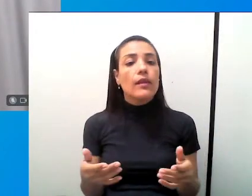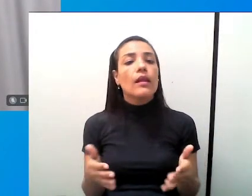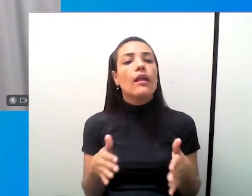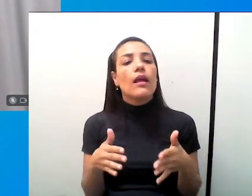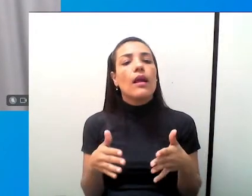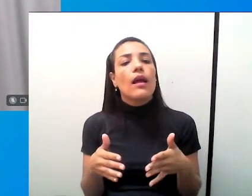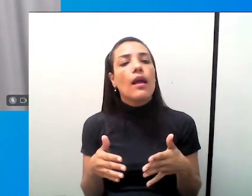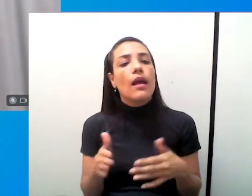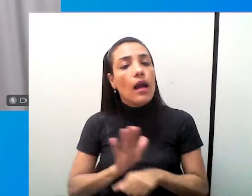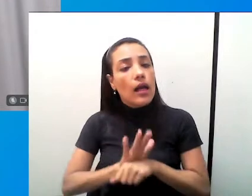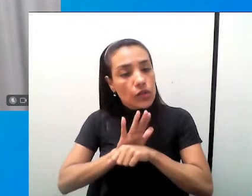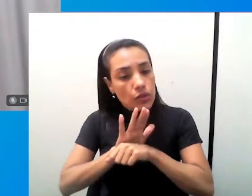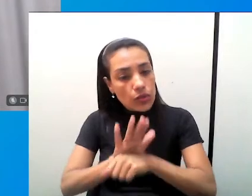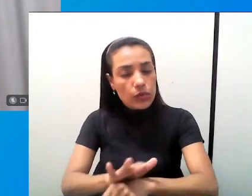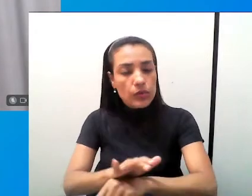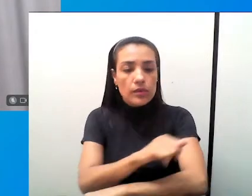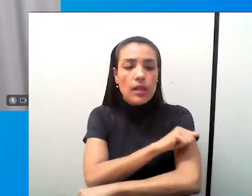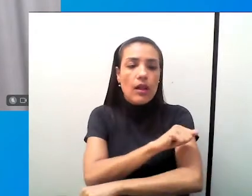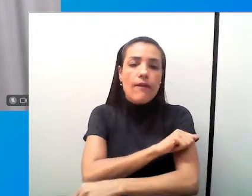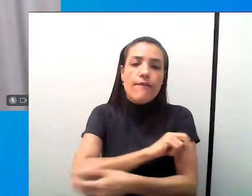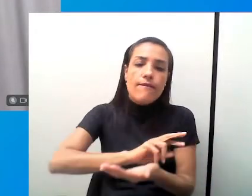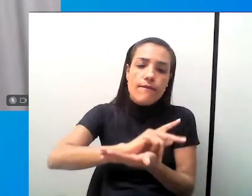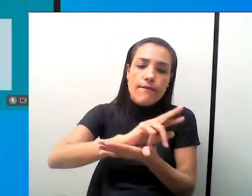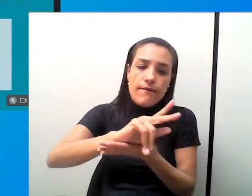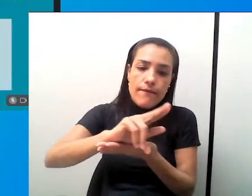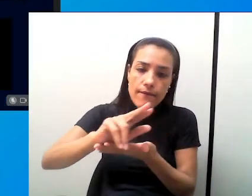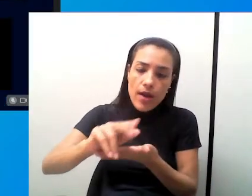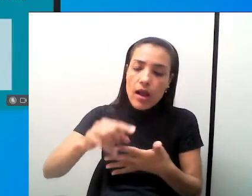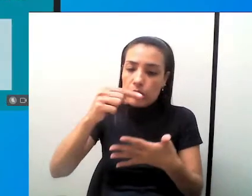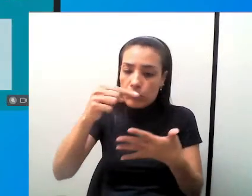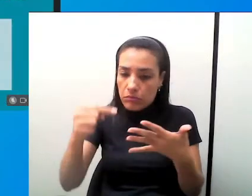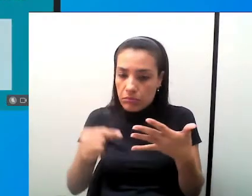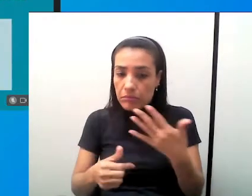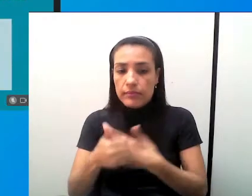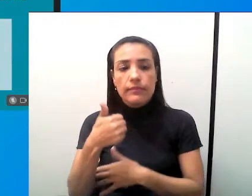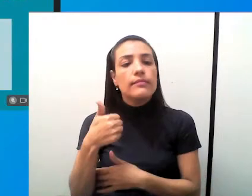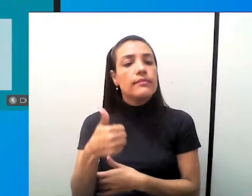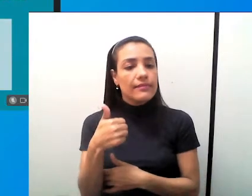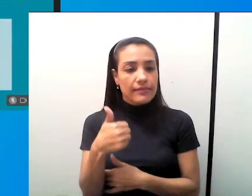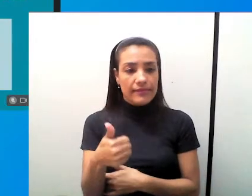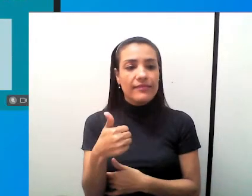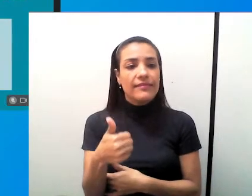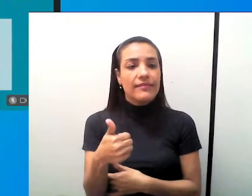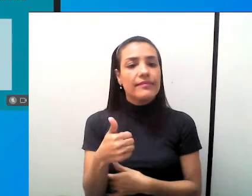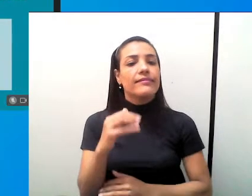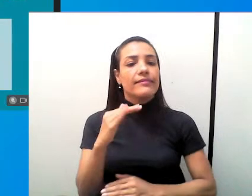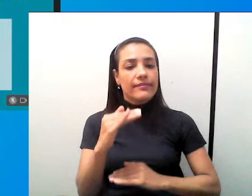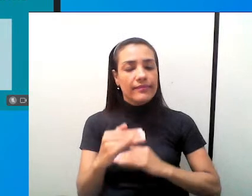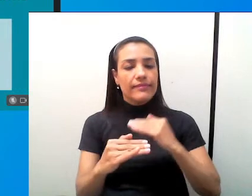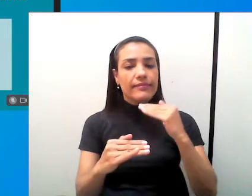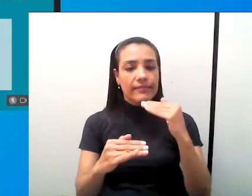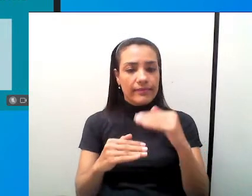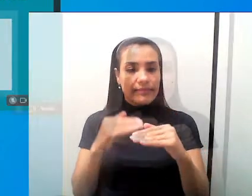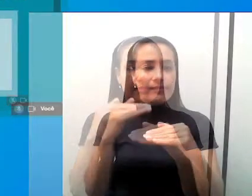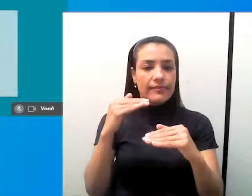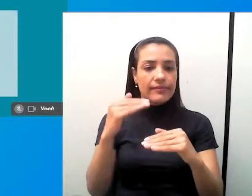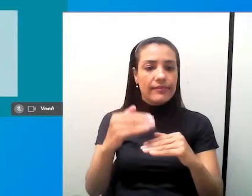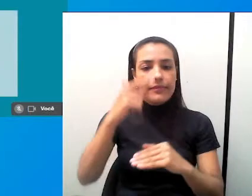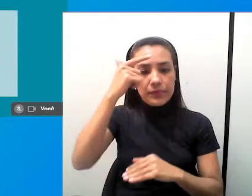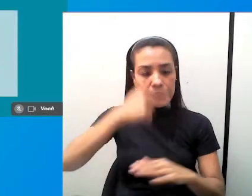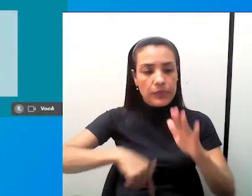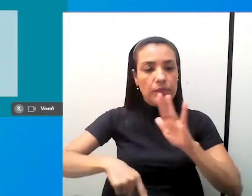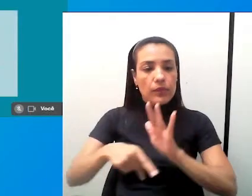aos estudantes, né, vários benefícios e ocasiona, né, nesse crescimento pessoal